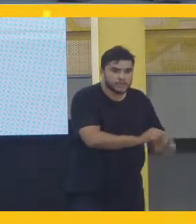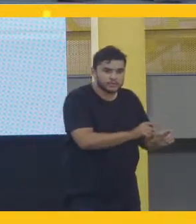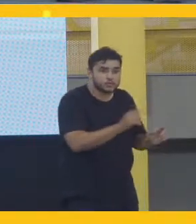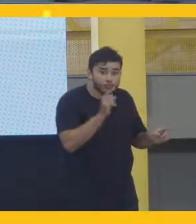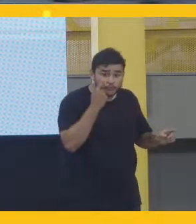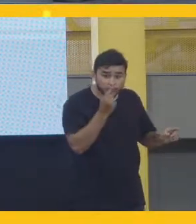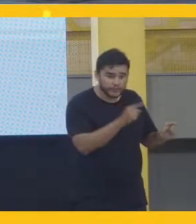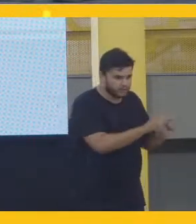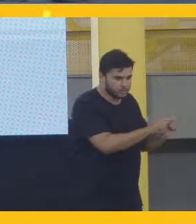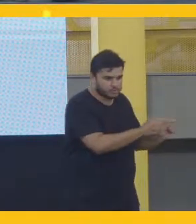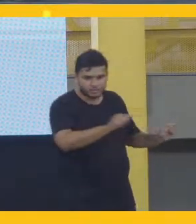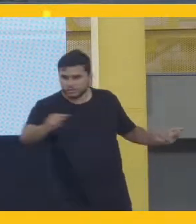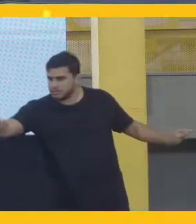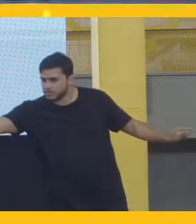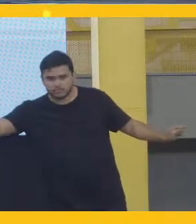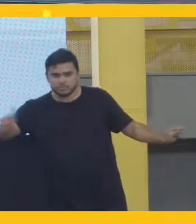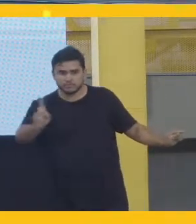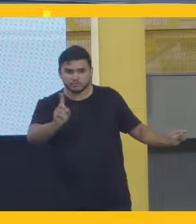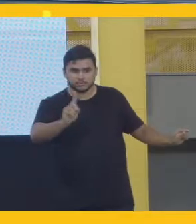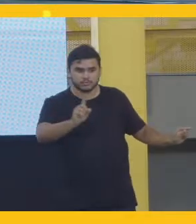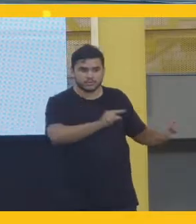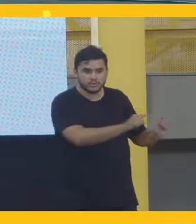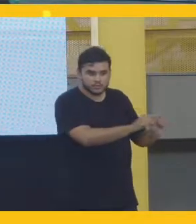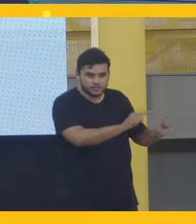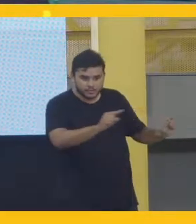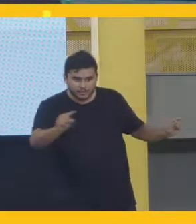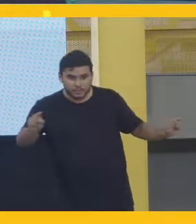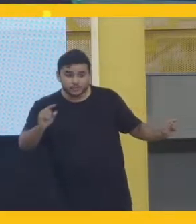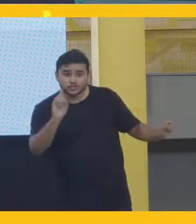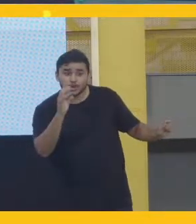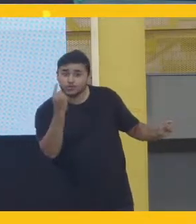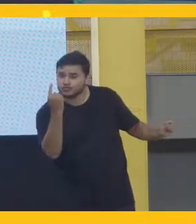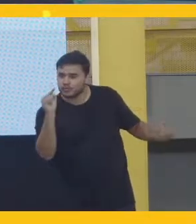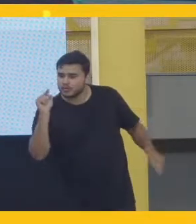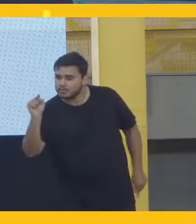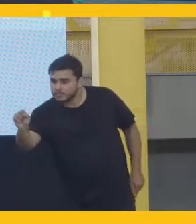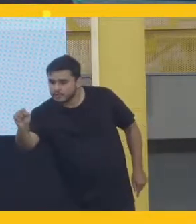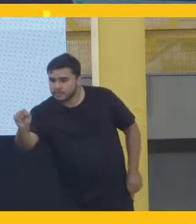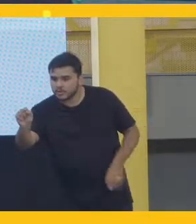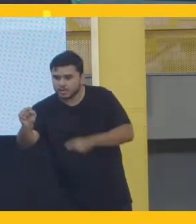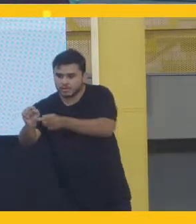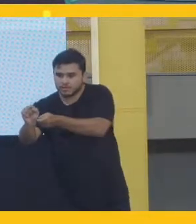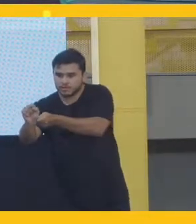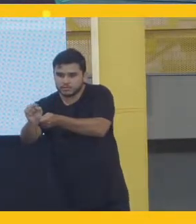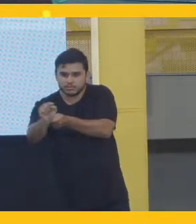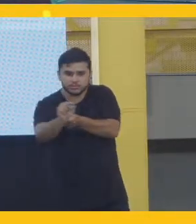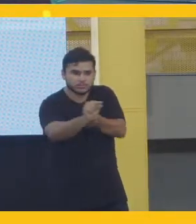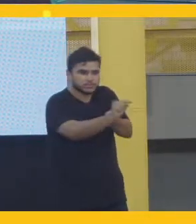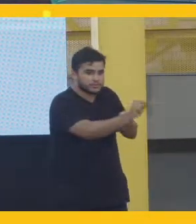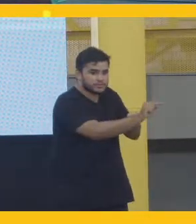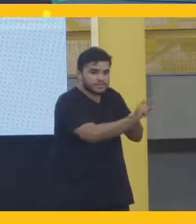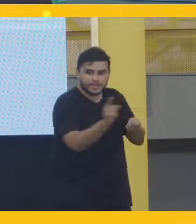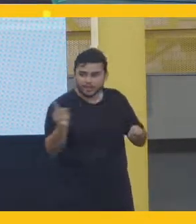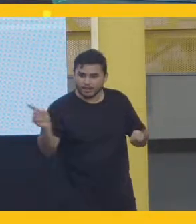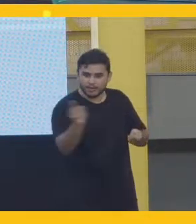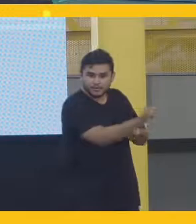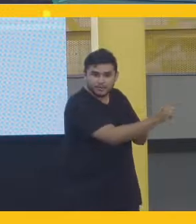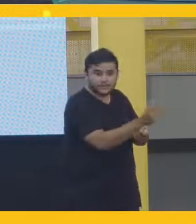ali, ora está para cá. Então o raio de luz não